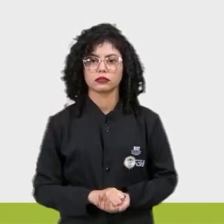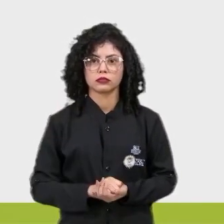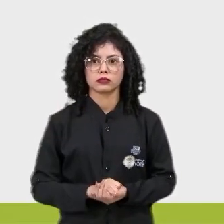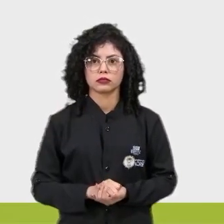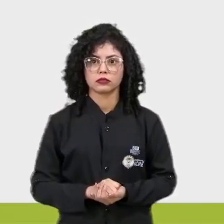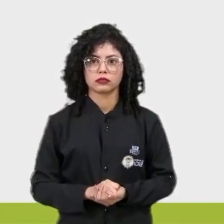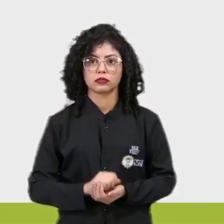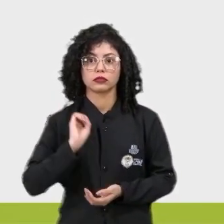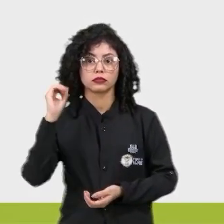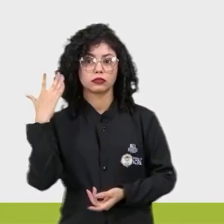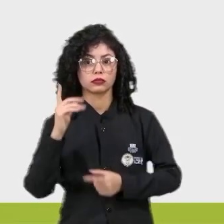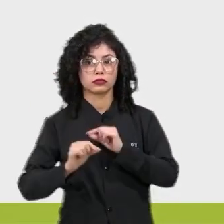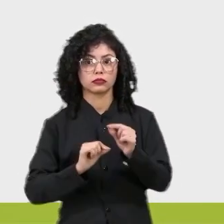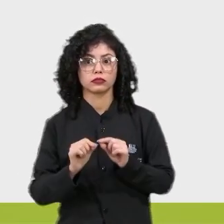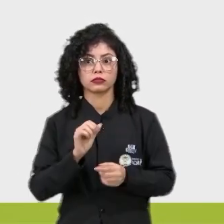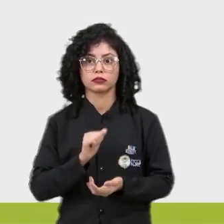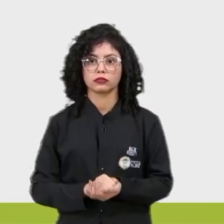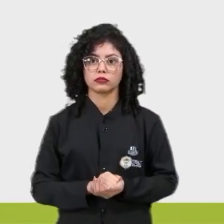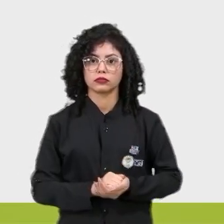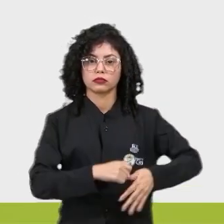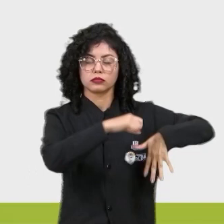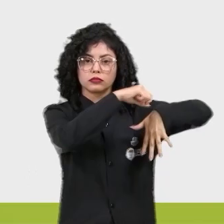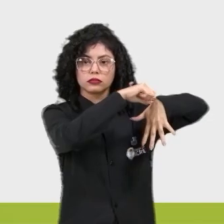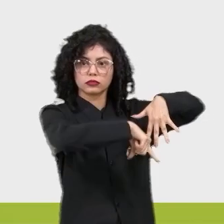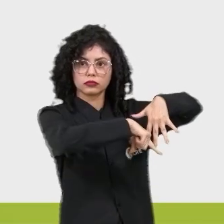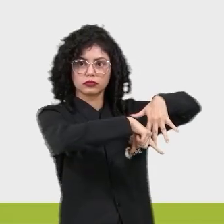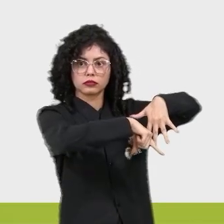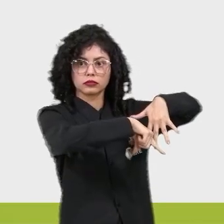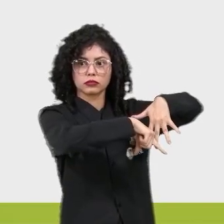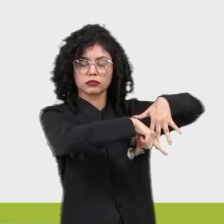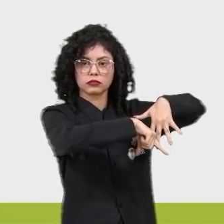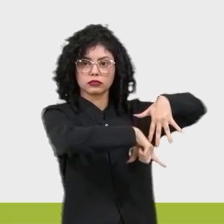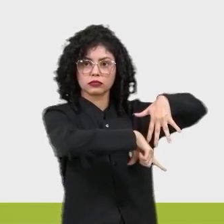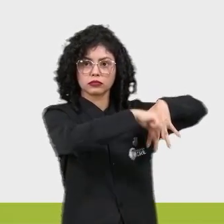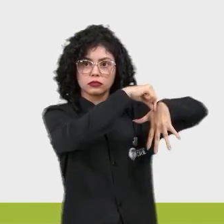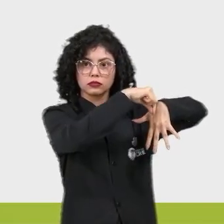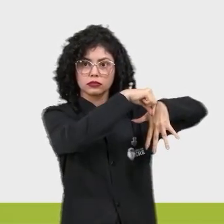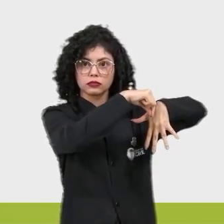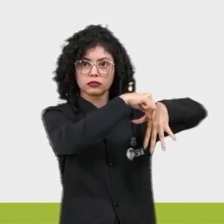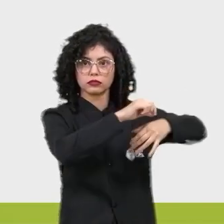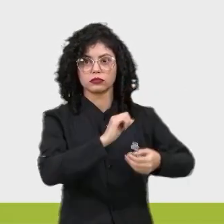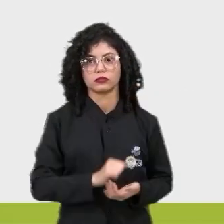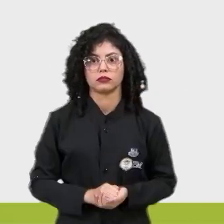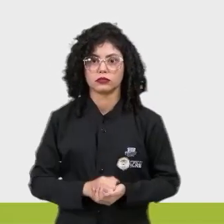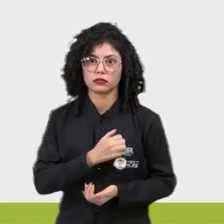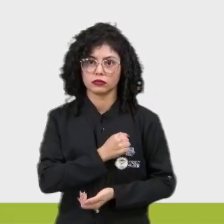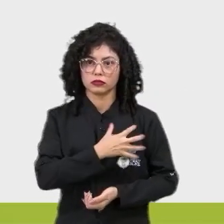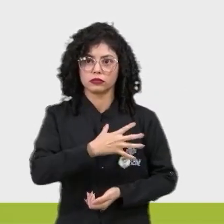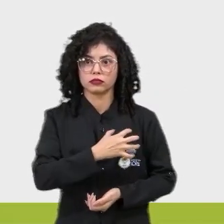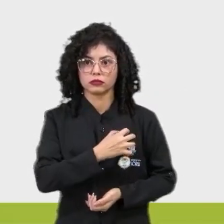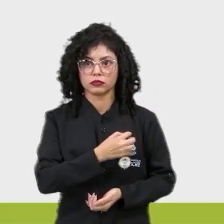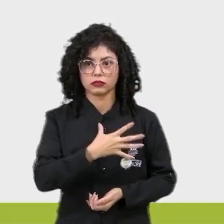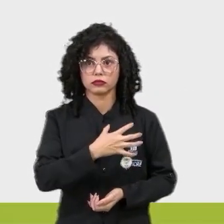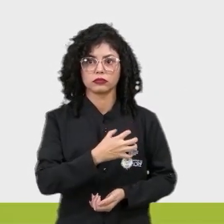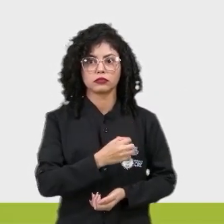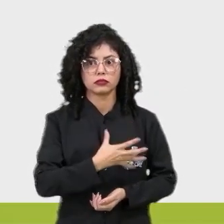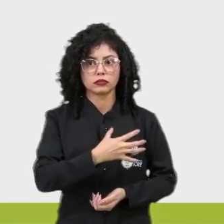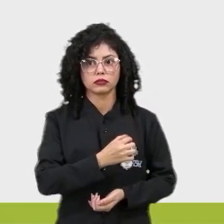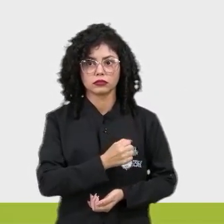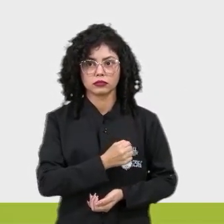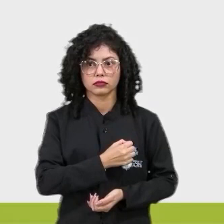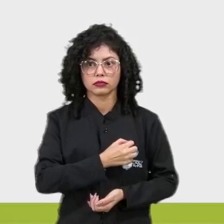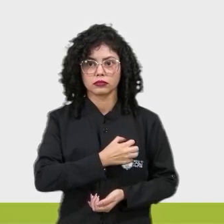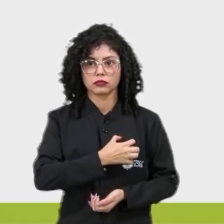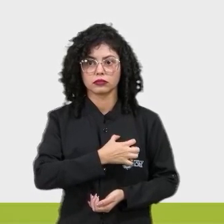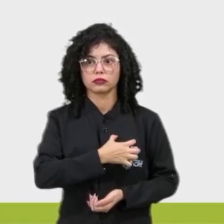Que corresponde à pressão sistólica, sístole. Se contrai. Durante o relaxamento cardíaco, a